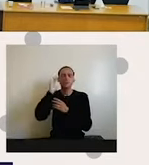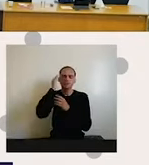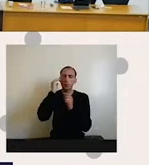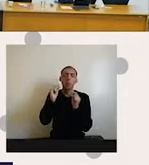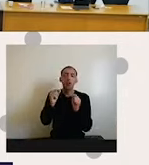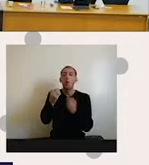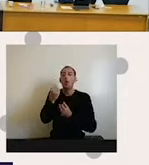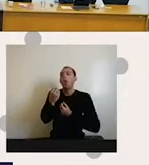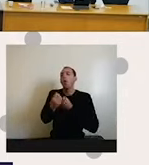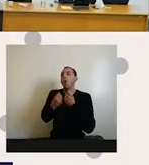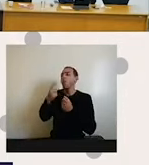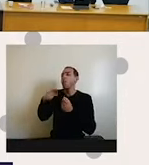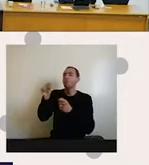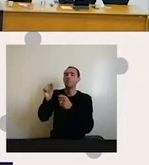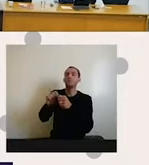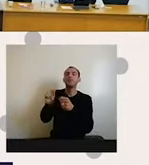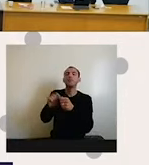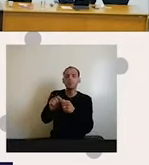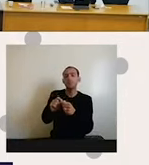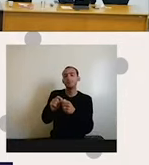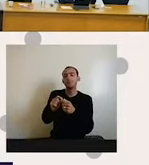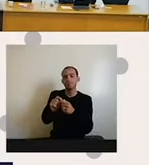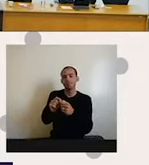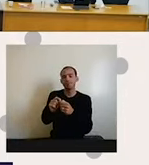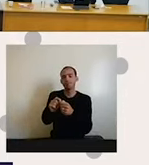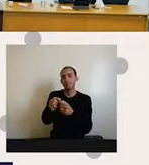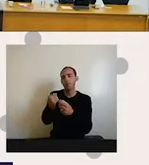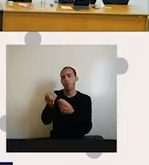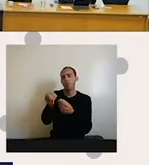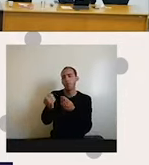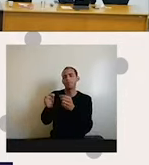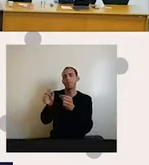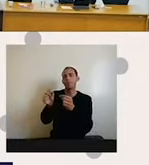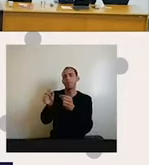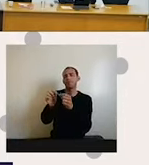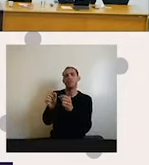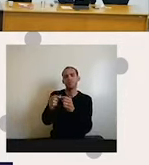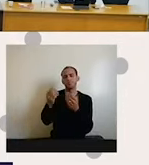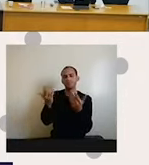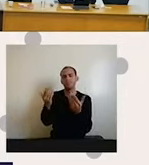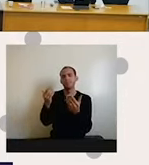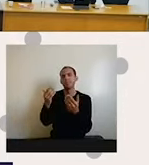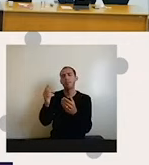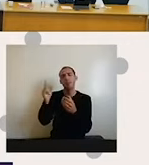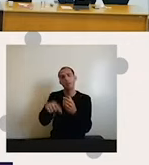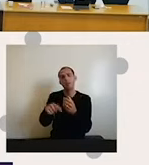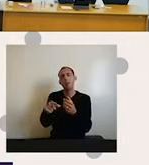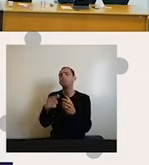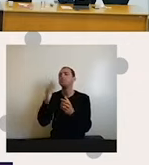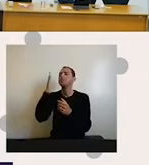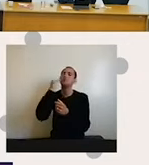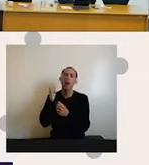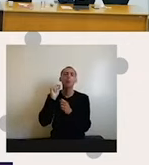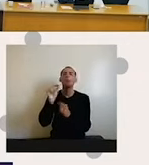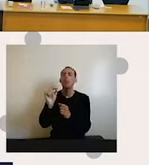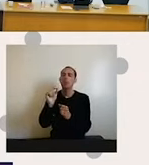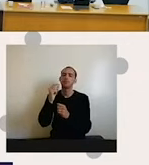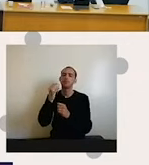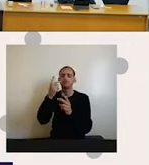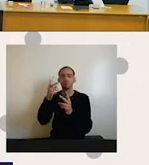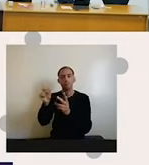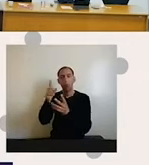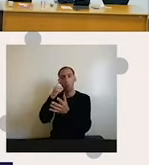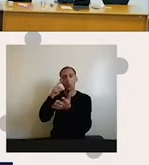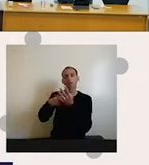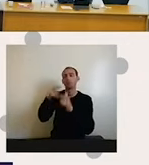fazia anteriormente, né, saber se ela não era reconhecida no trabalho que executava, desvalorização, se os colegas